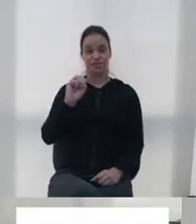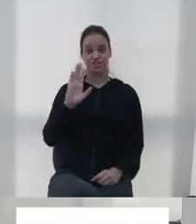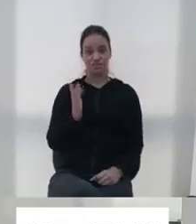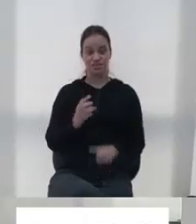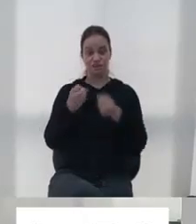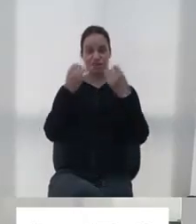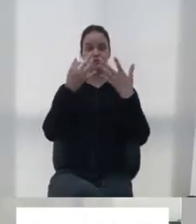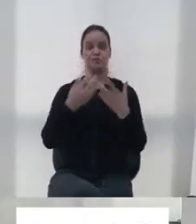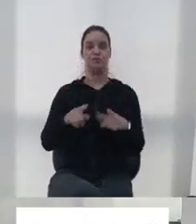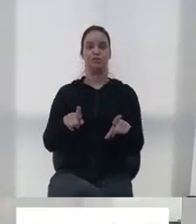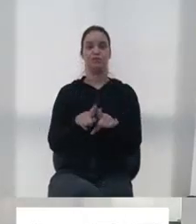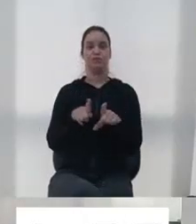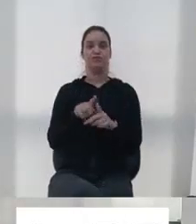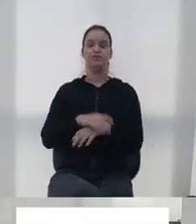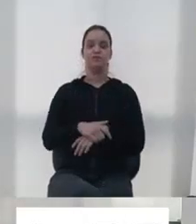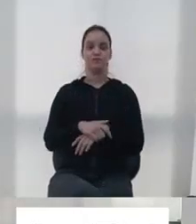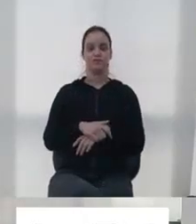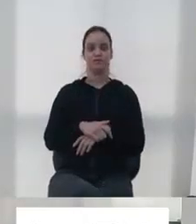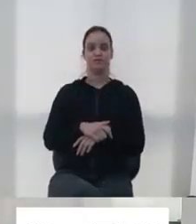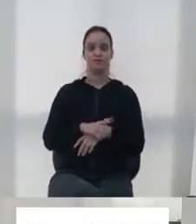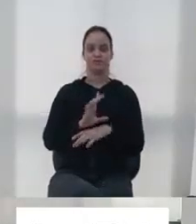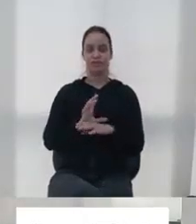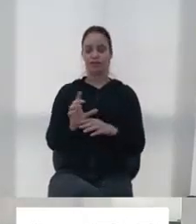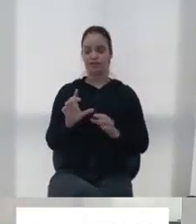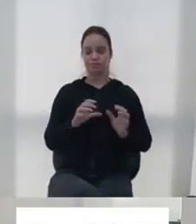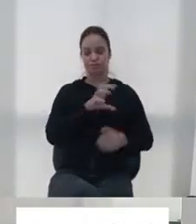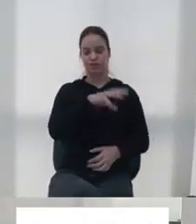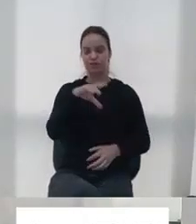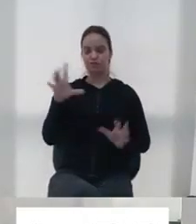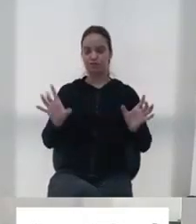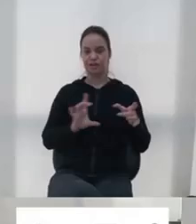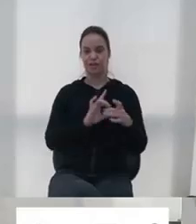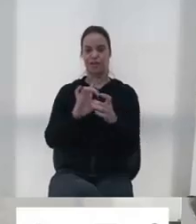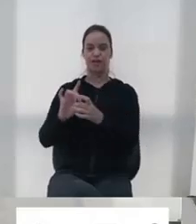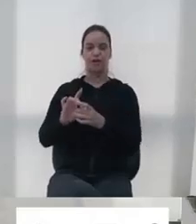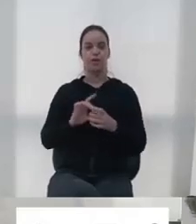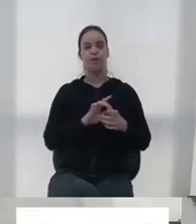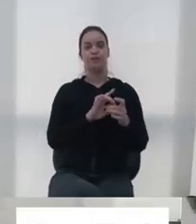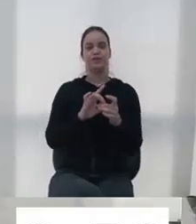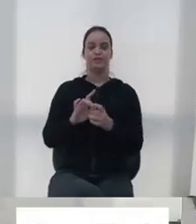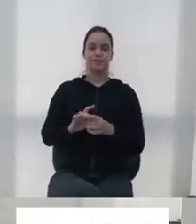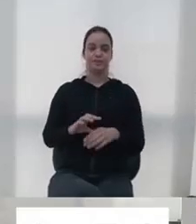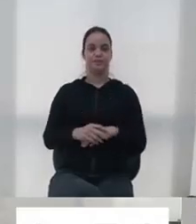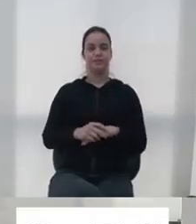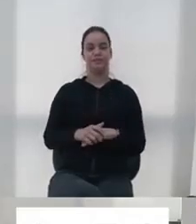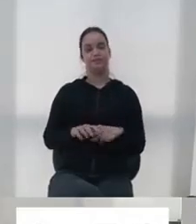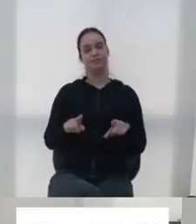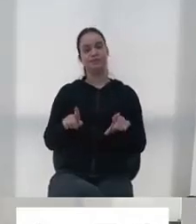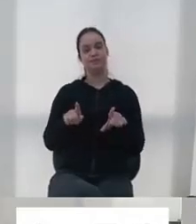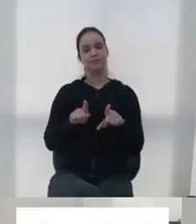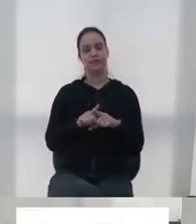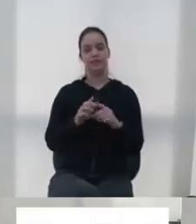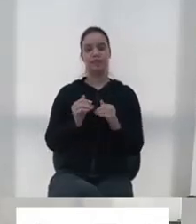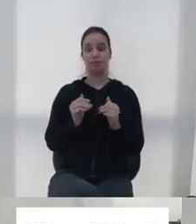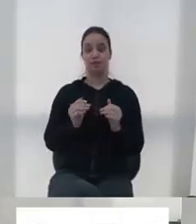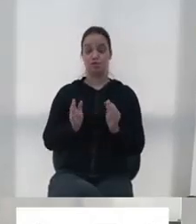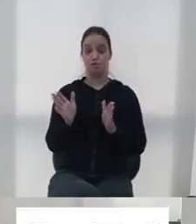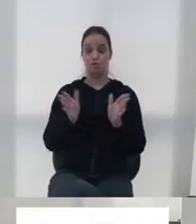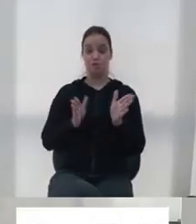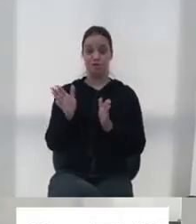esse conflito de competência, né, entre as unidades, ou de atribuições, né, entre as unidades, a porta de entrada do